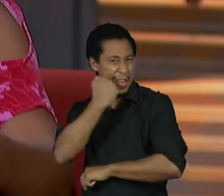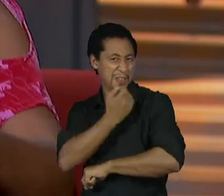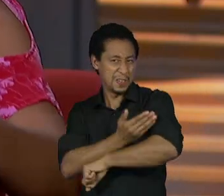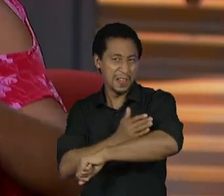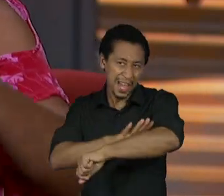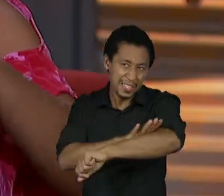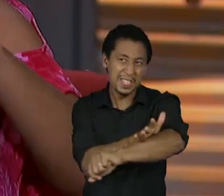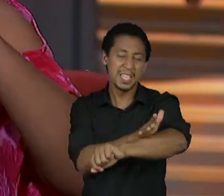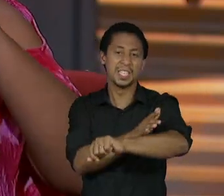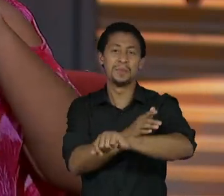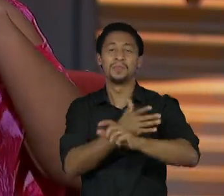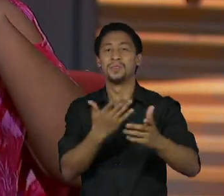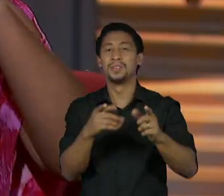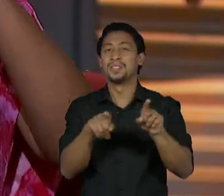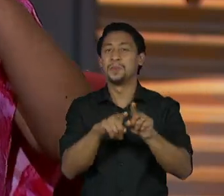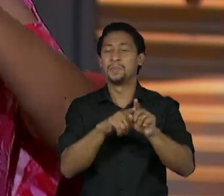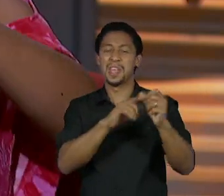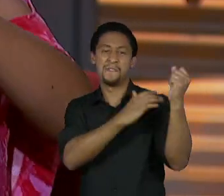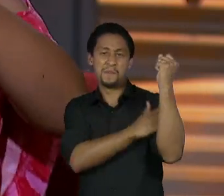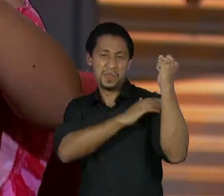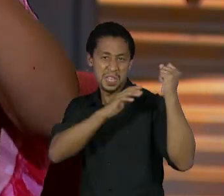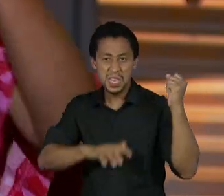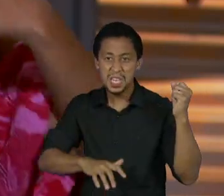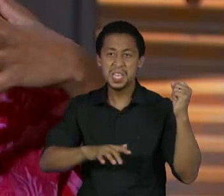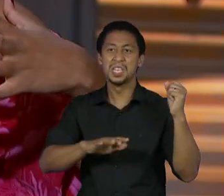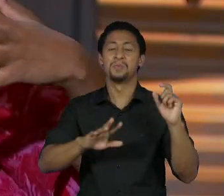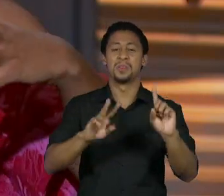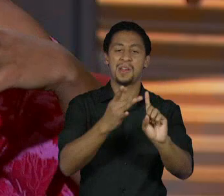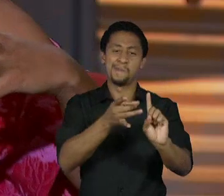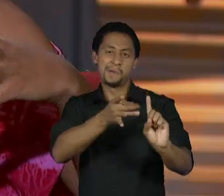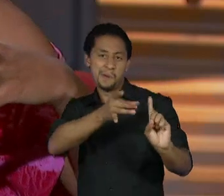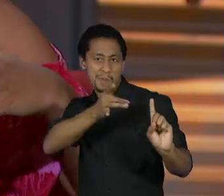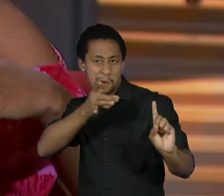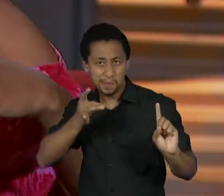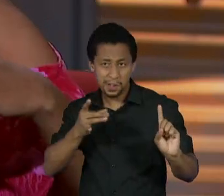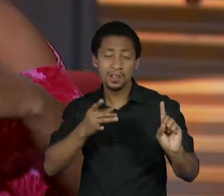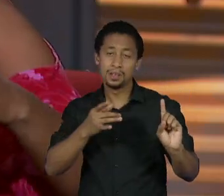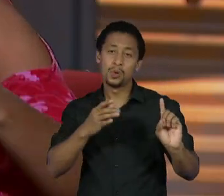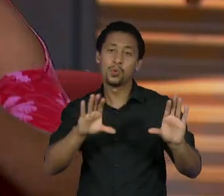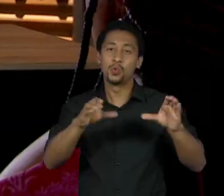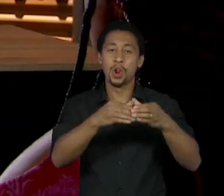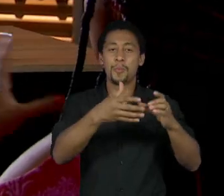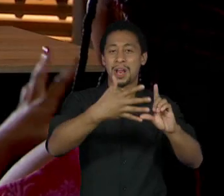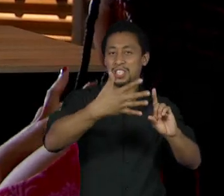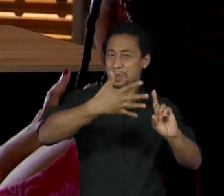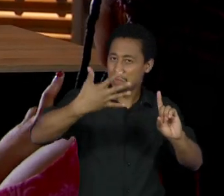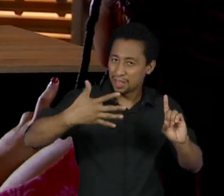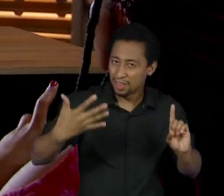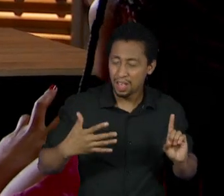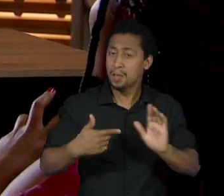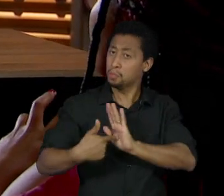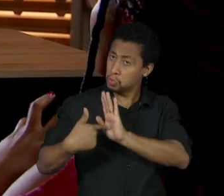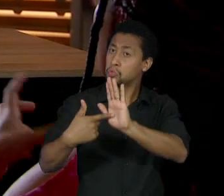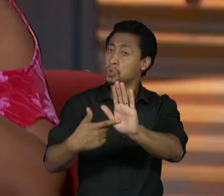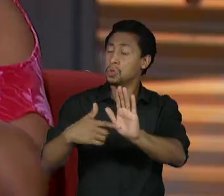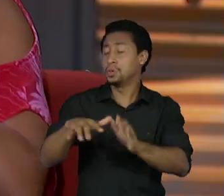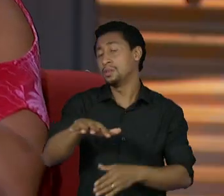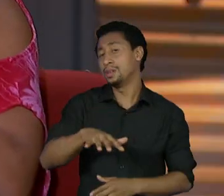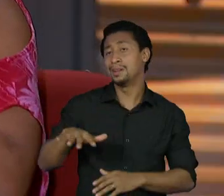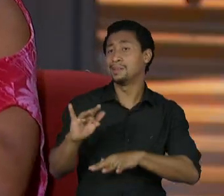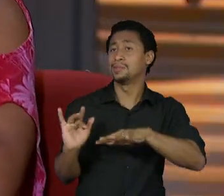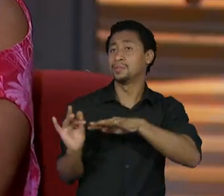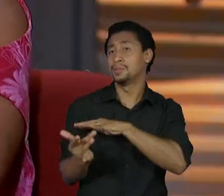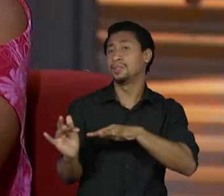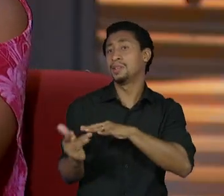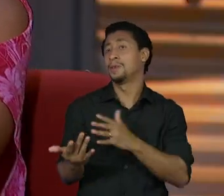combate à LGBTfobia, ganhasse mais força. Porque os meios de comunicação tradicionais, historicamente,